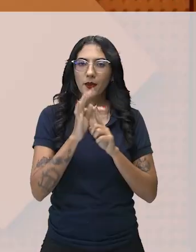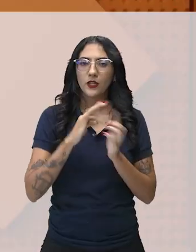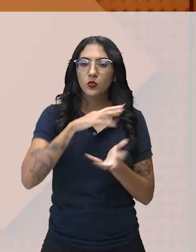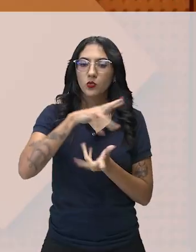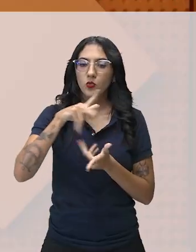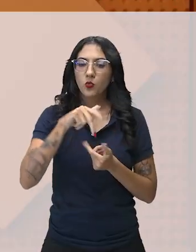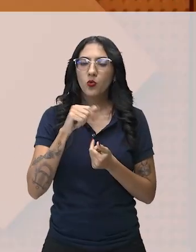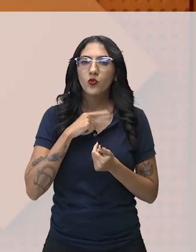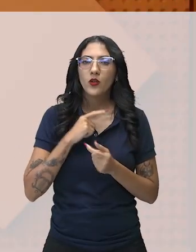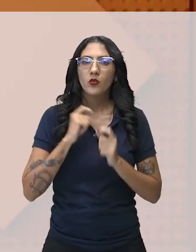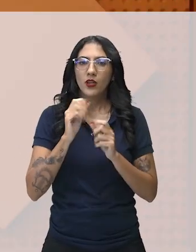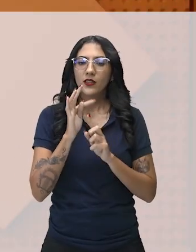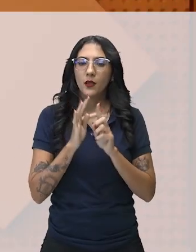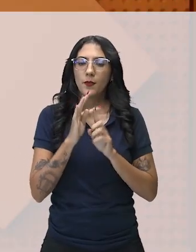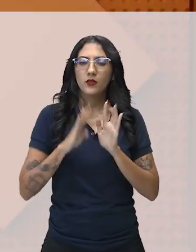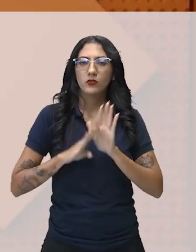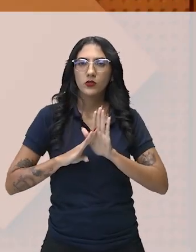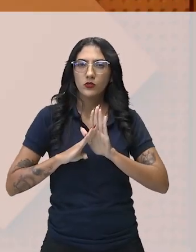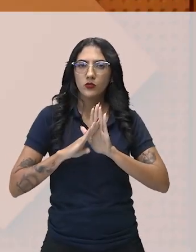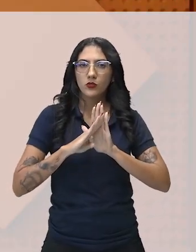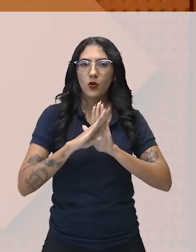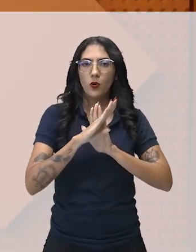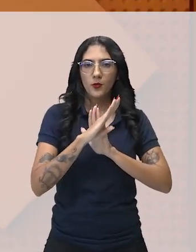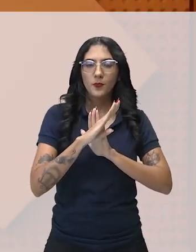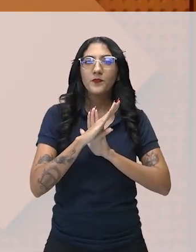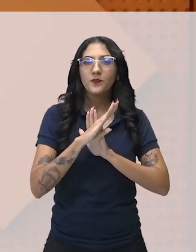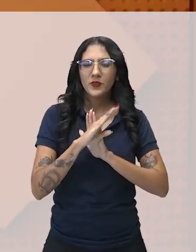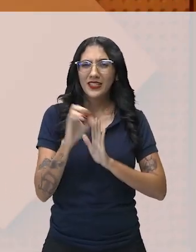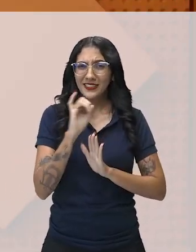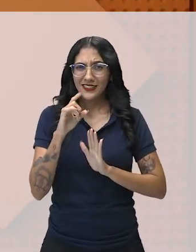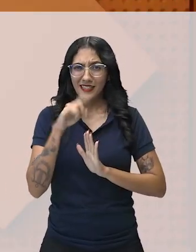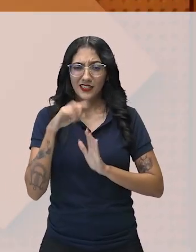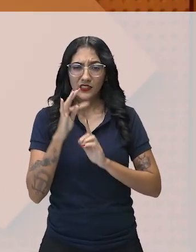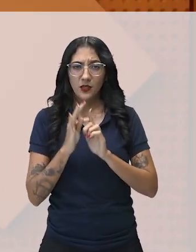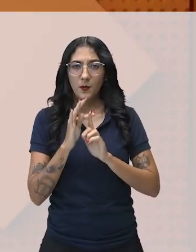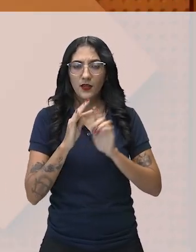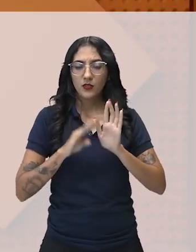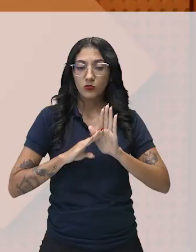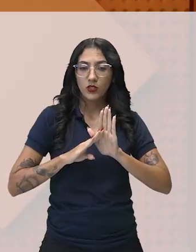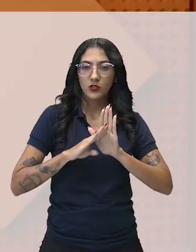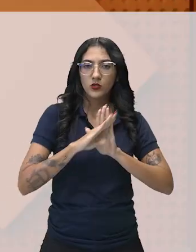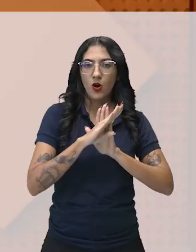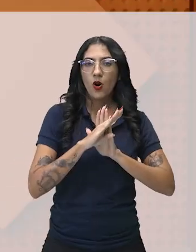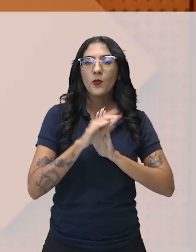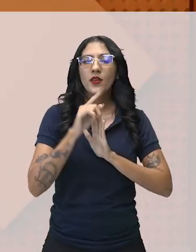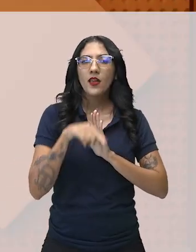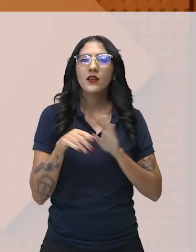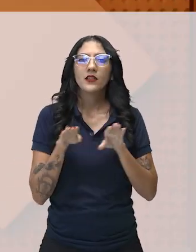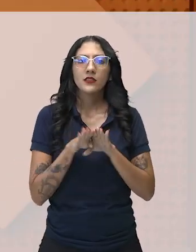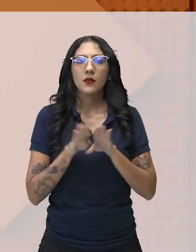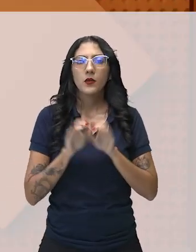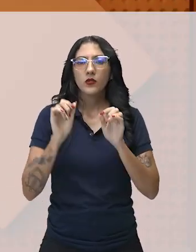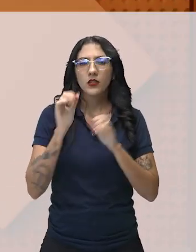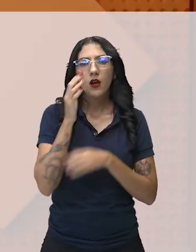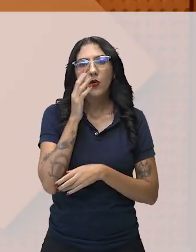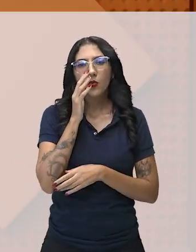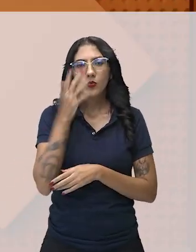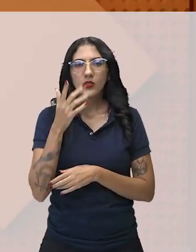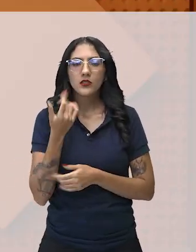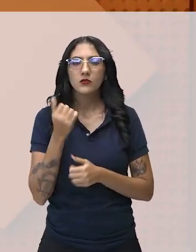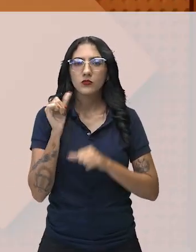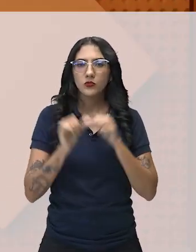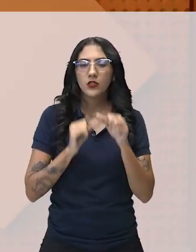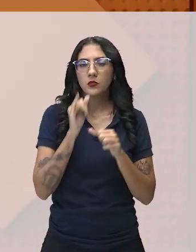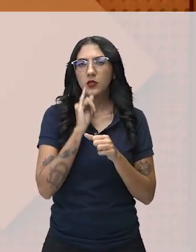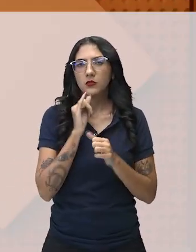aumentar a média de temperatura do nosso planeta, e aumentando a média de temperatura do nosso planeta, vai fazer com que a gente tenha a ocorrência de fenômenos extremos,